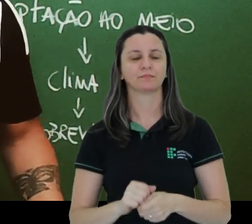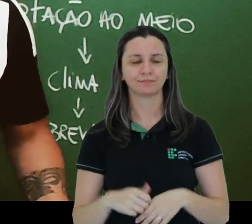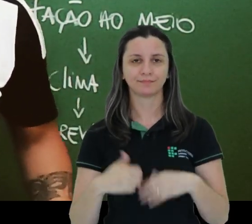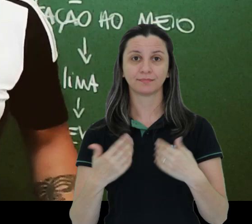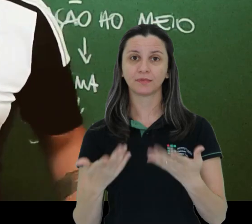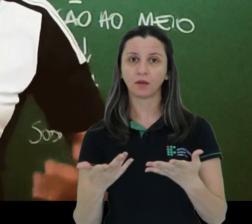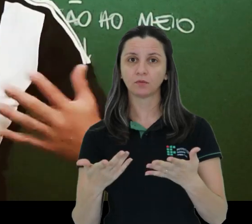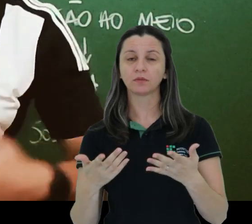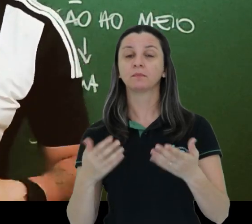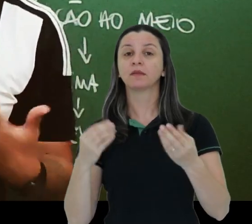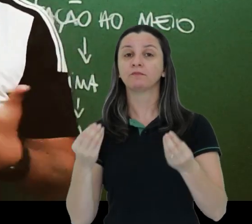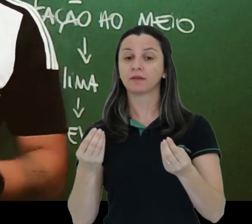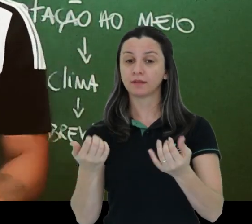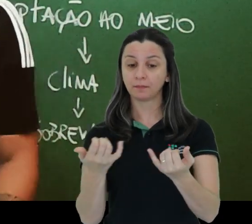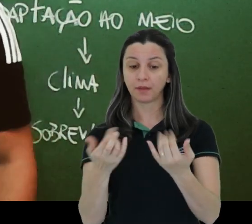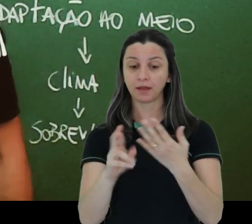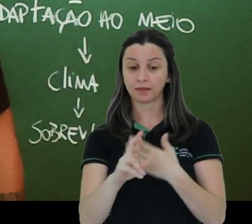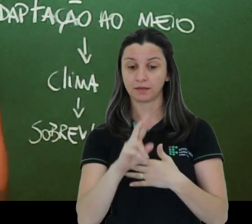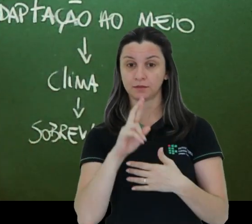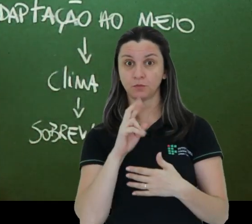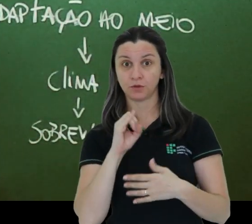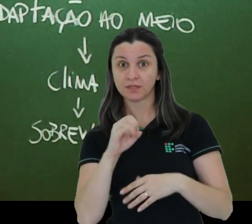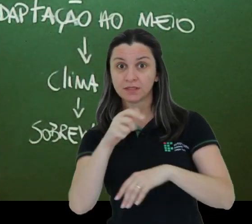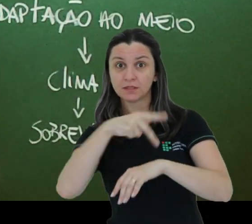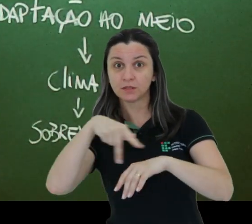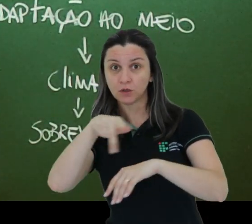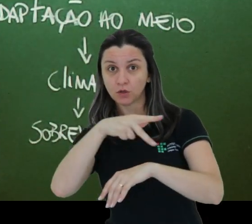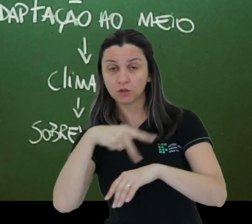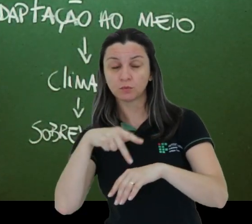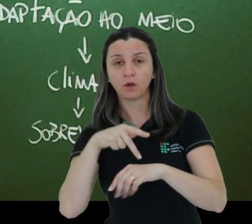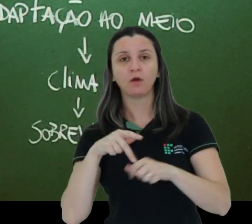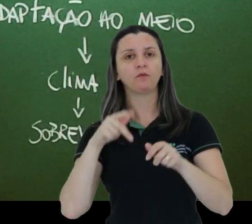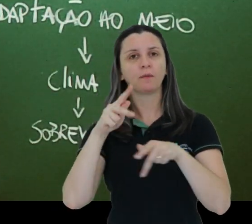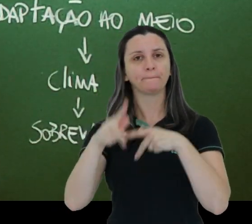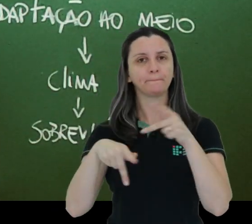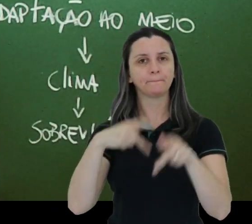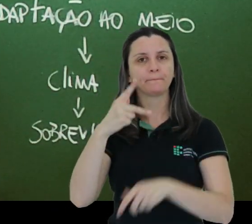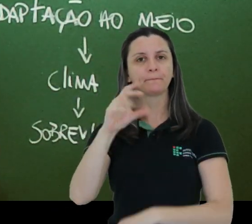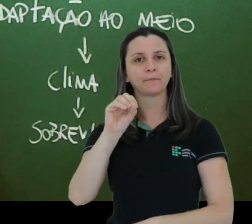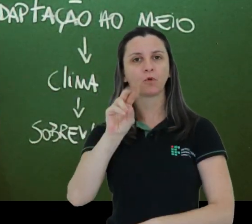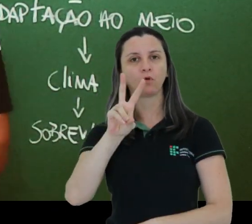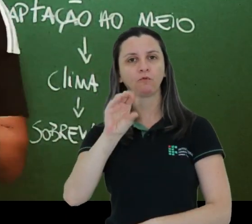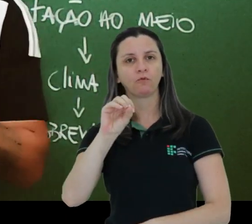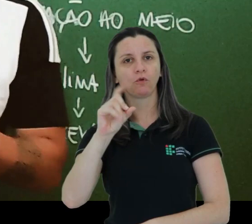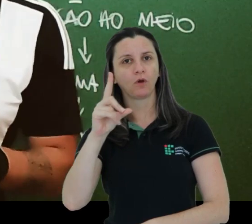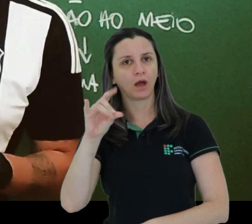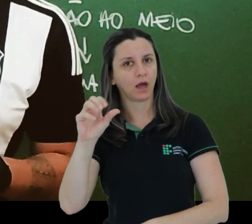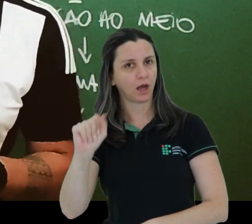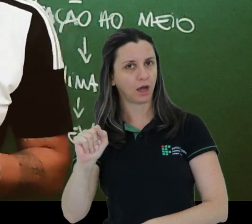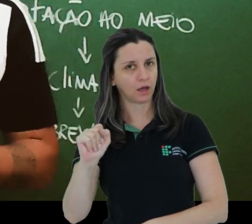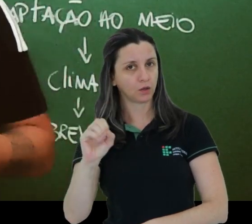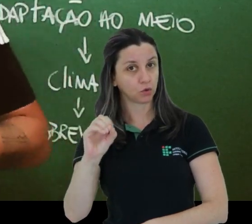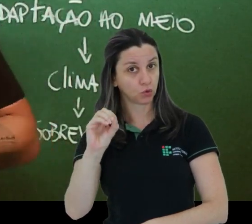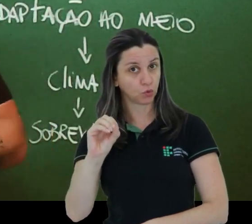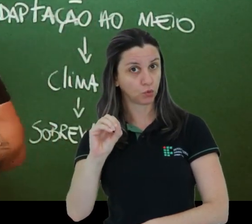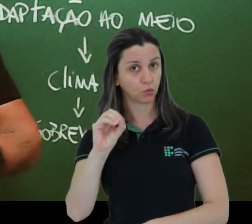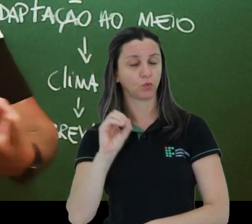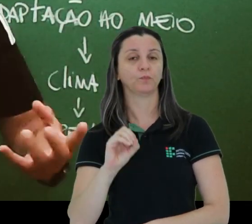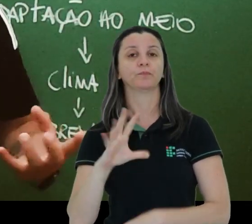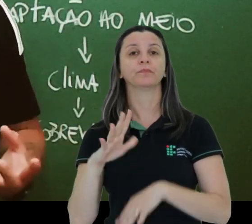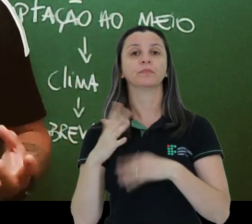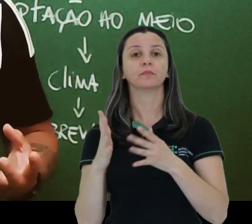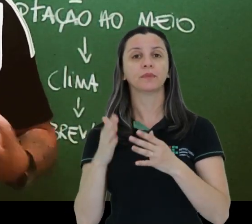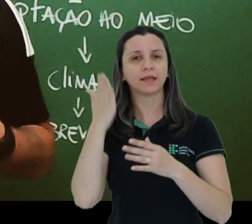habitantes. Também vai dar para nós a definição se esse país é povoado. Povoado é se o país é